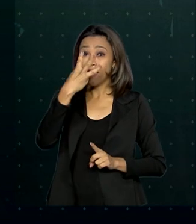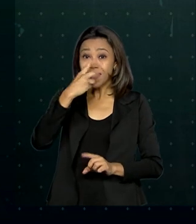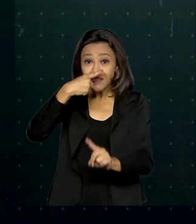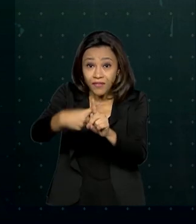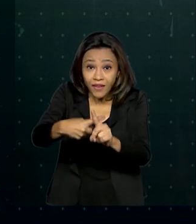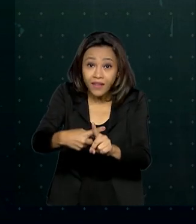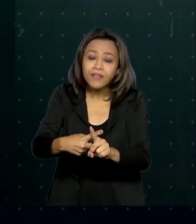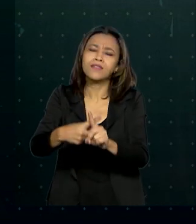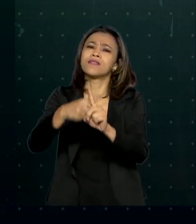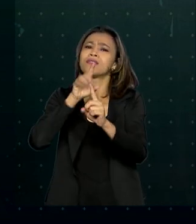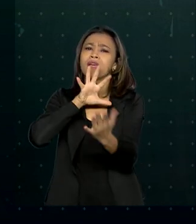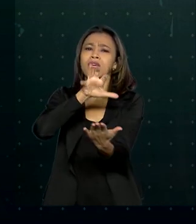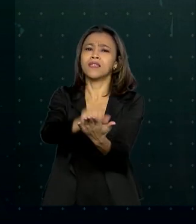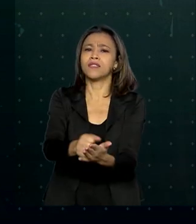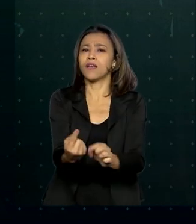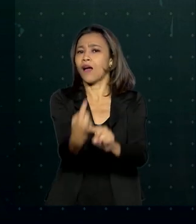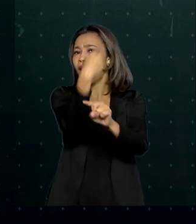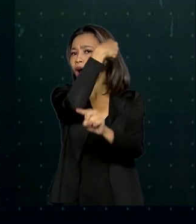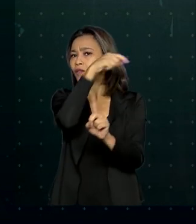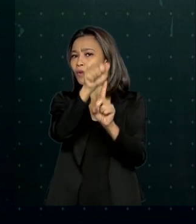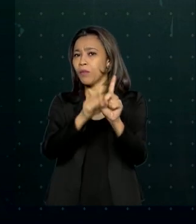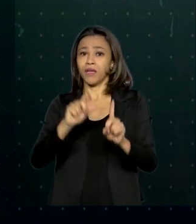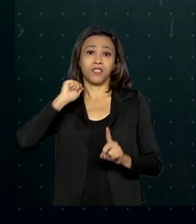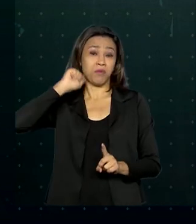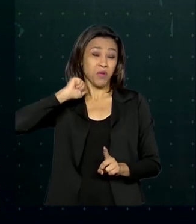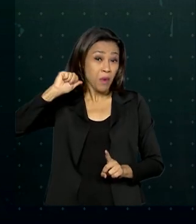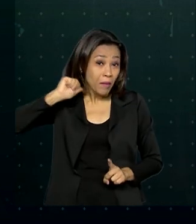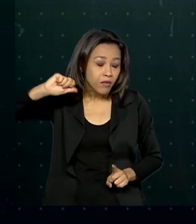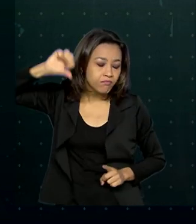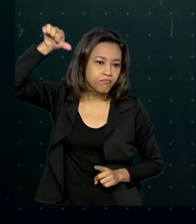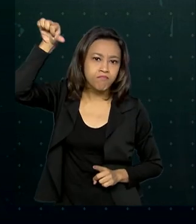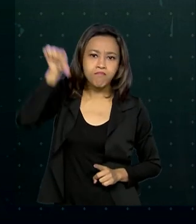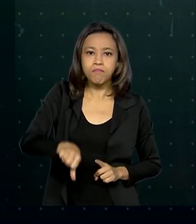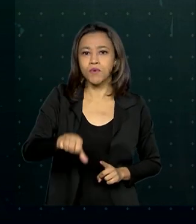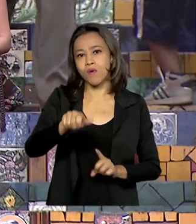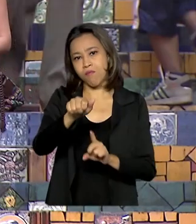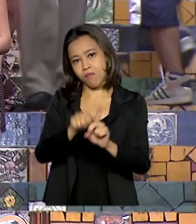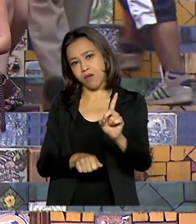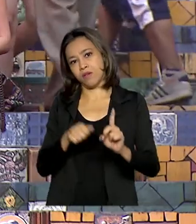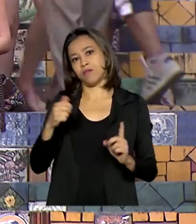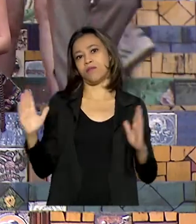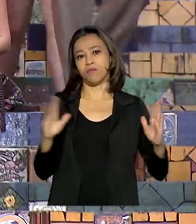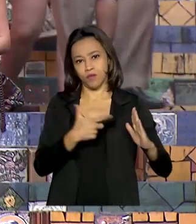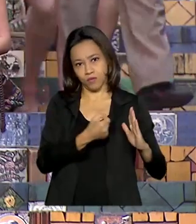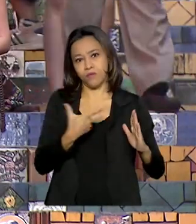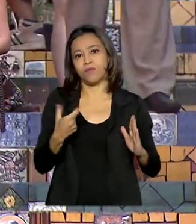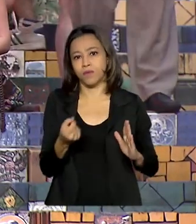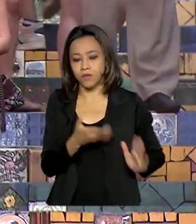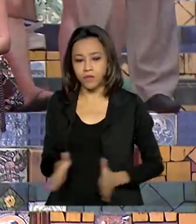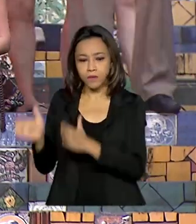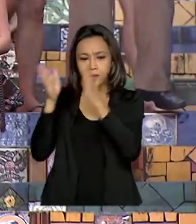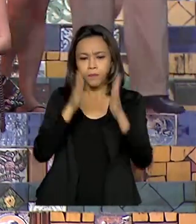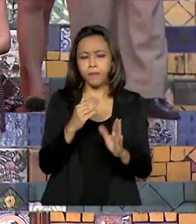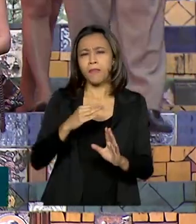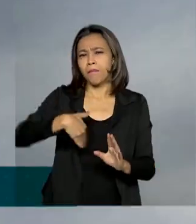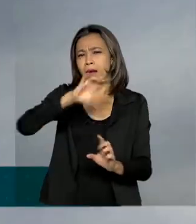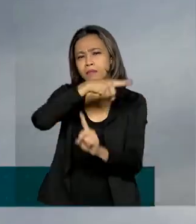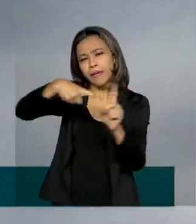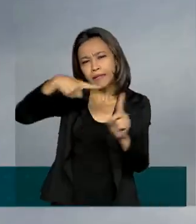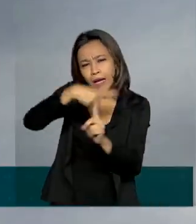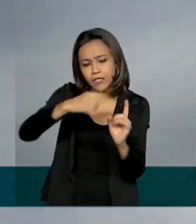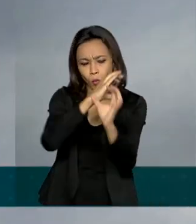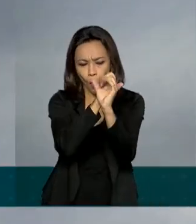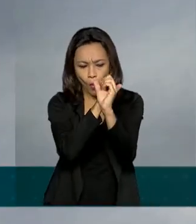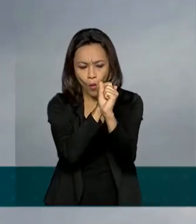do que o registrado em abril, pior mês para o segmento em 2020. Mais da metade do faturamento de setembro